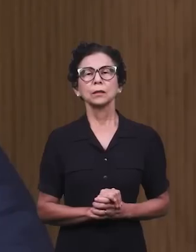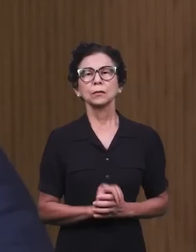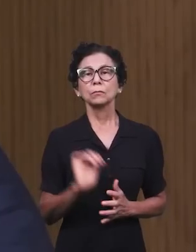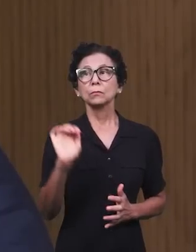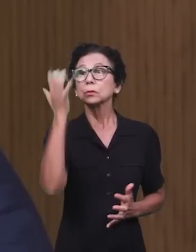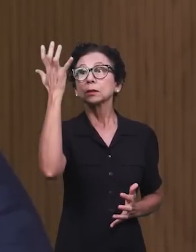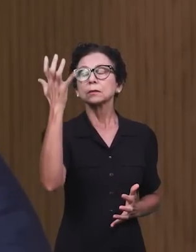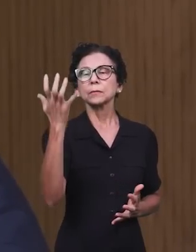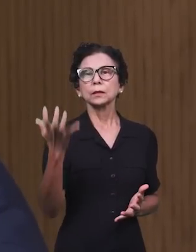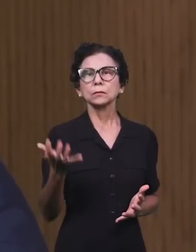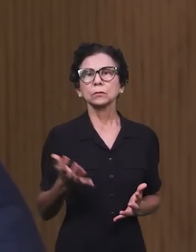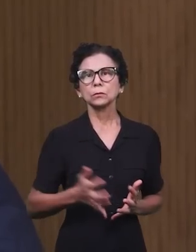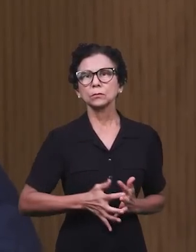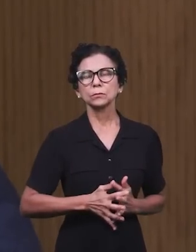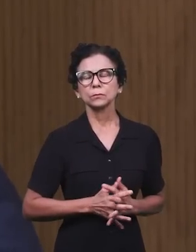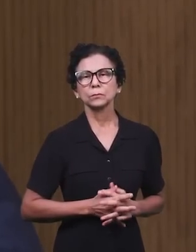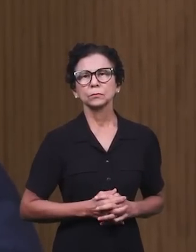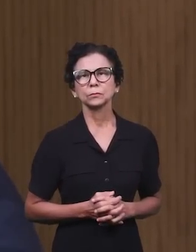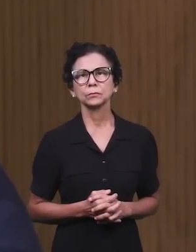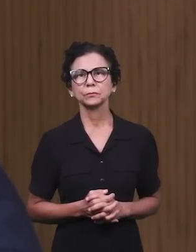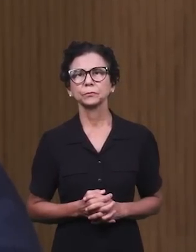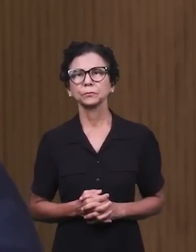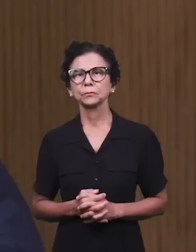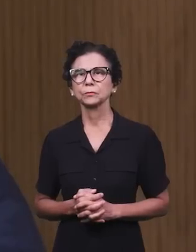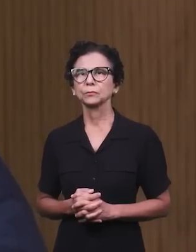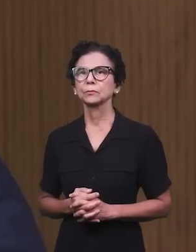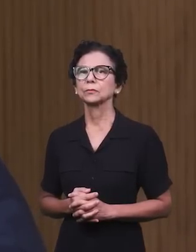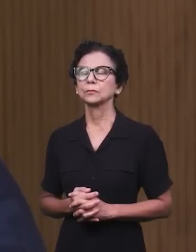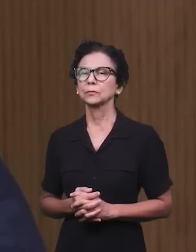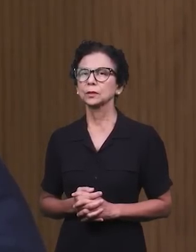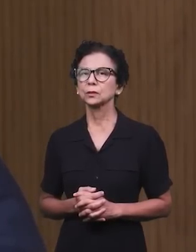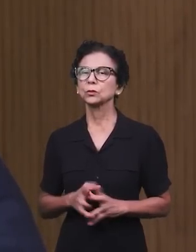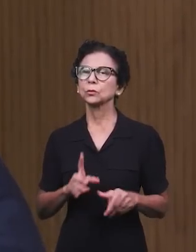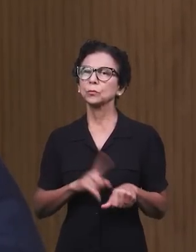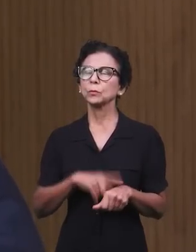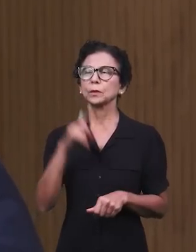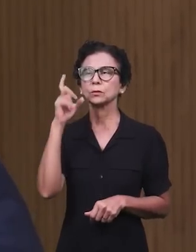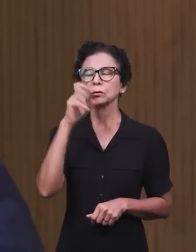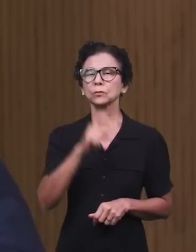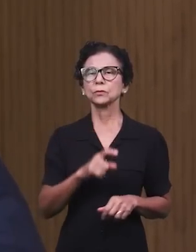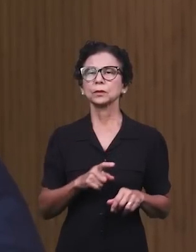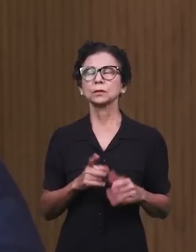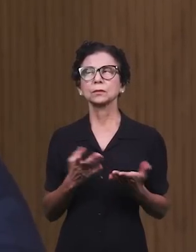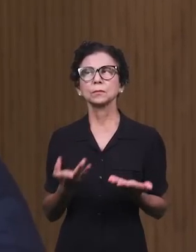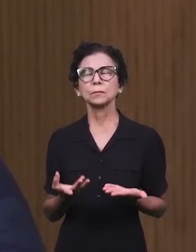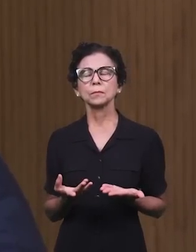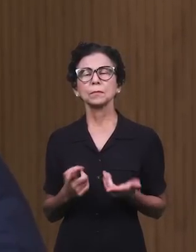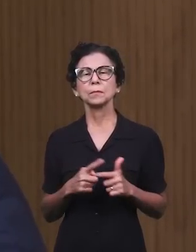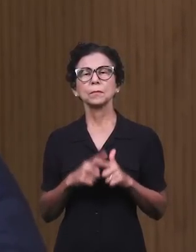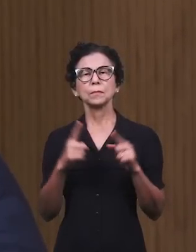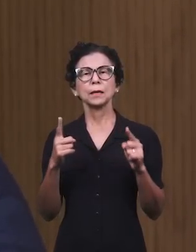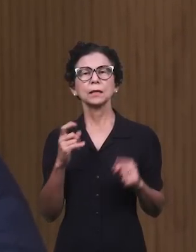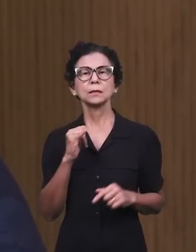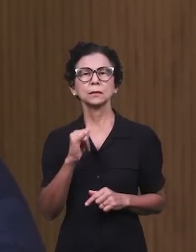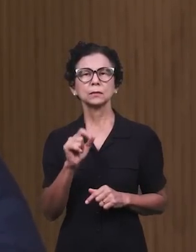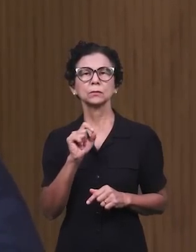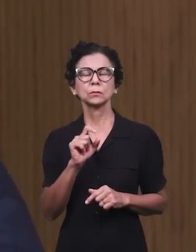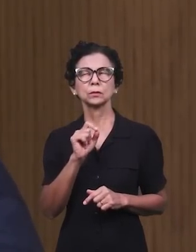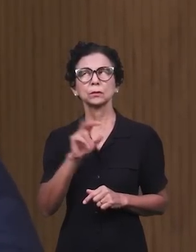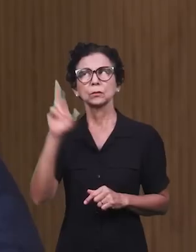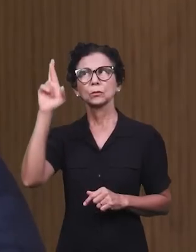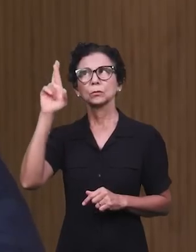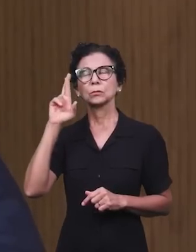calamidade. Mas no final do verso ele cita: o Senhor foi o meu amparo. A gente sabe que viver um momento